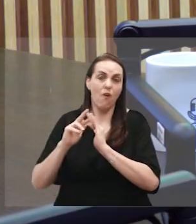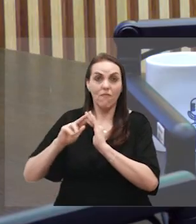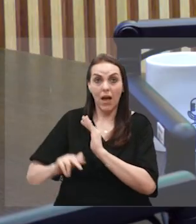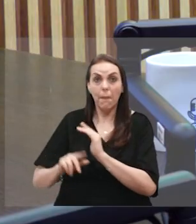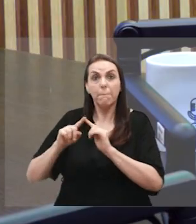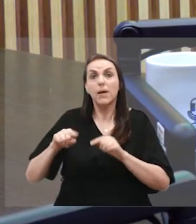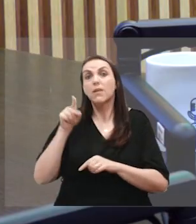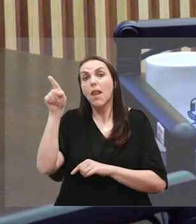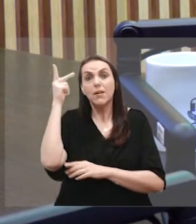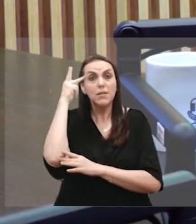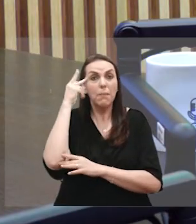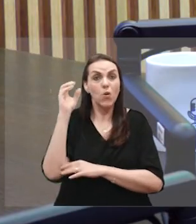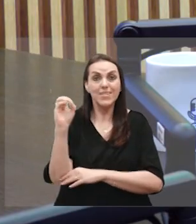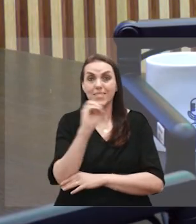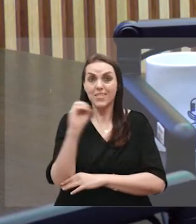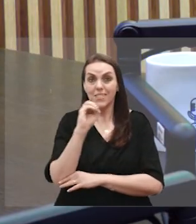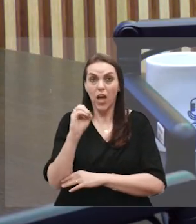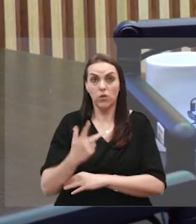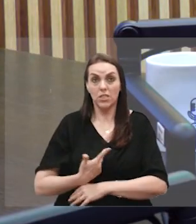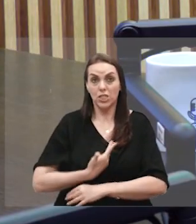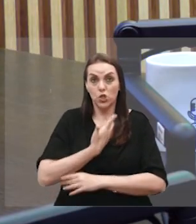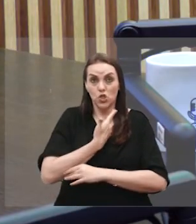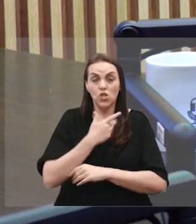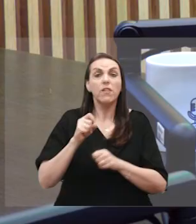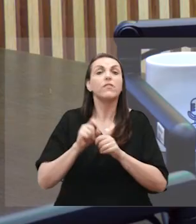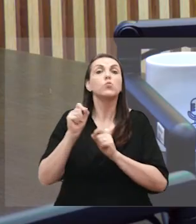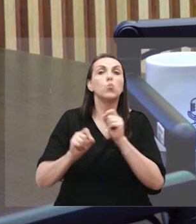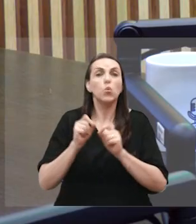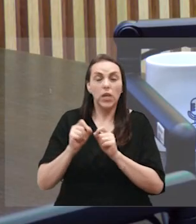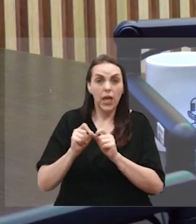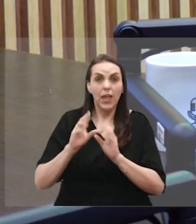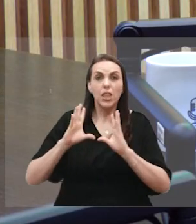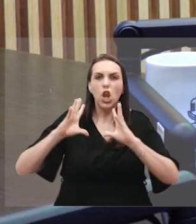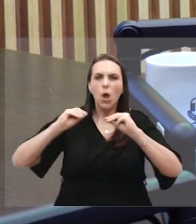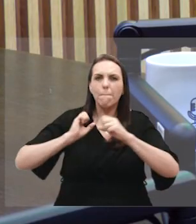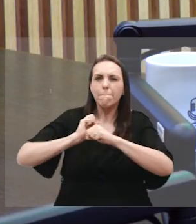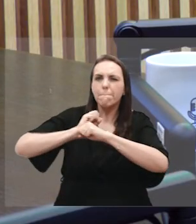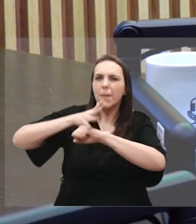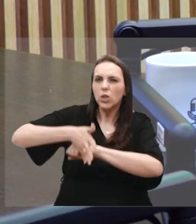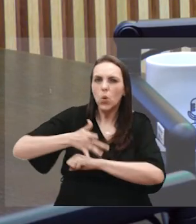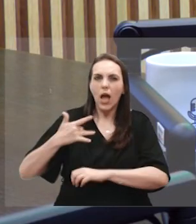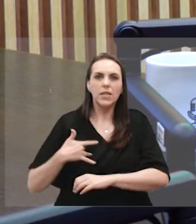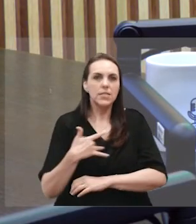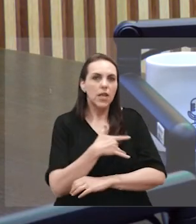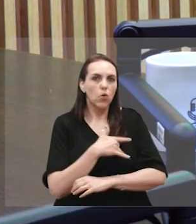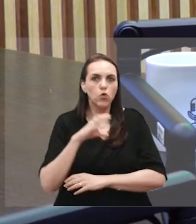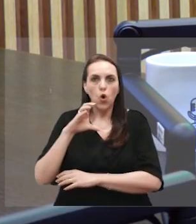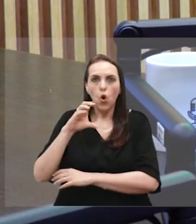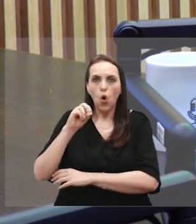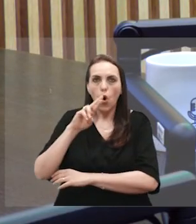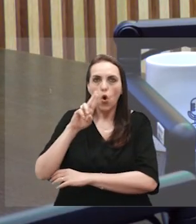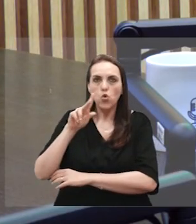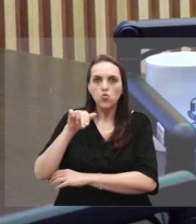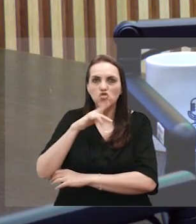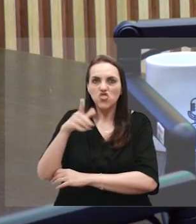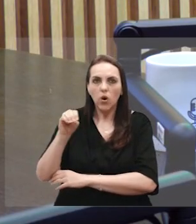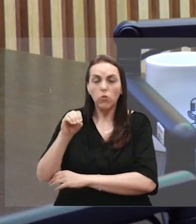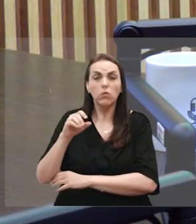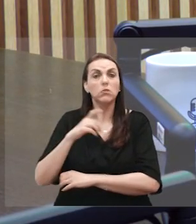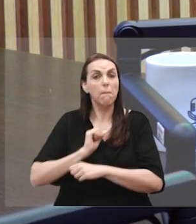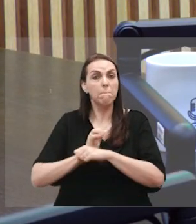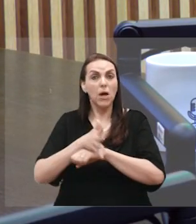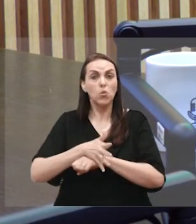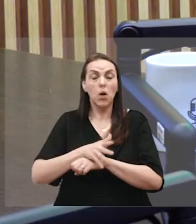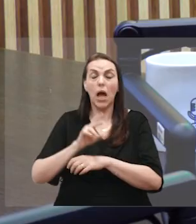conseguiu zerar em São Paulo as cirurgias, fazendo o Corujão da Saúde, um exemplo que eu tô te dando aqui, que na madrugada ficava o